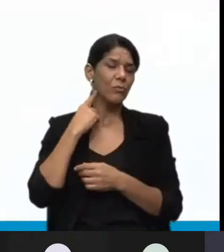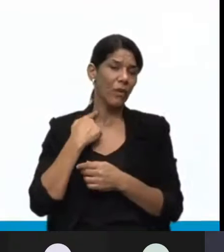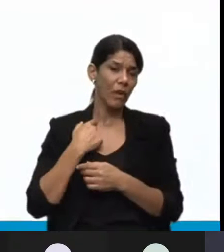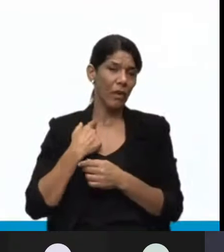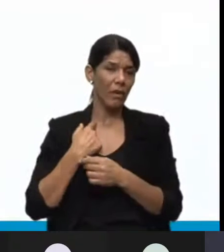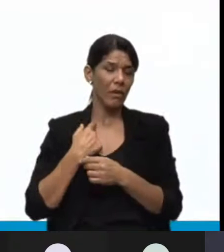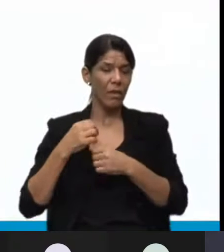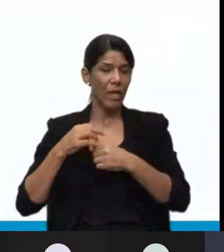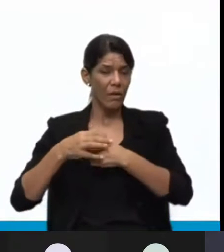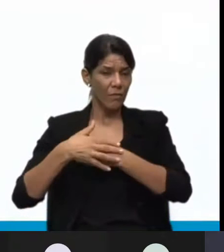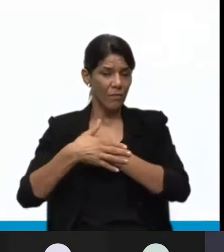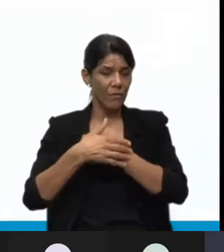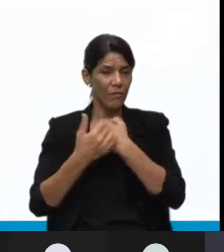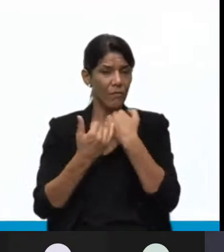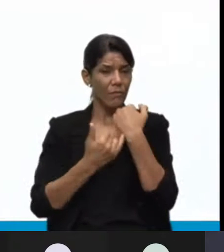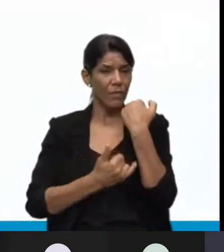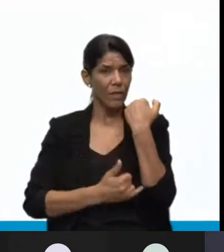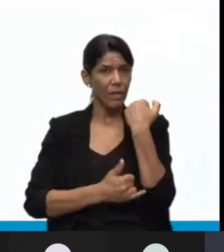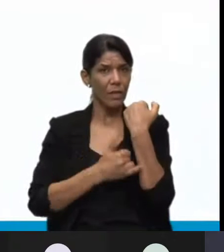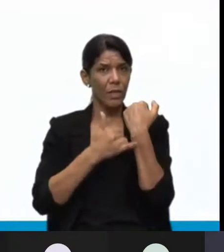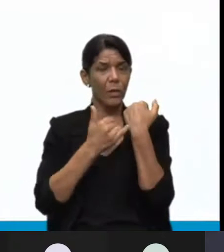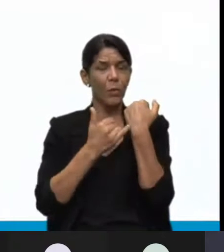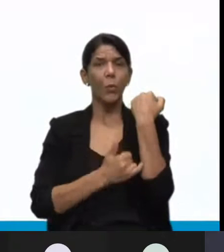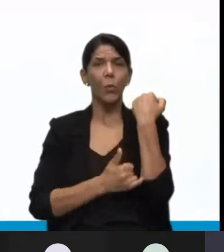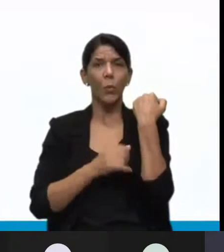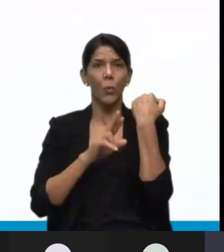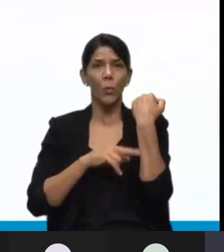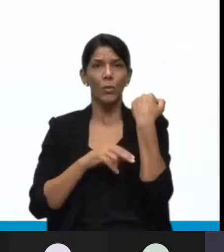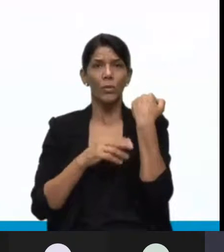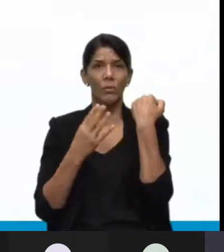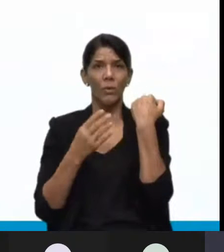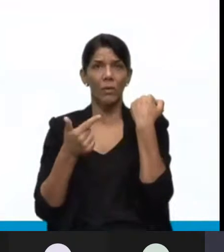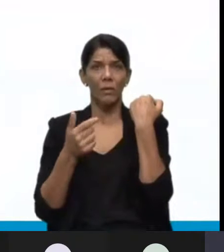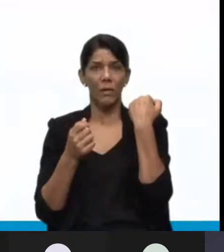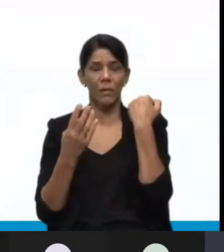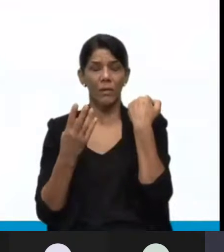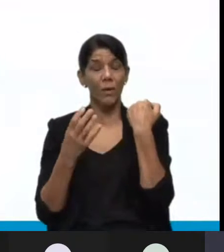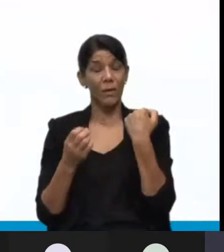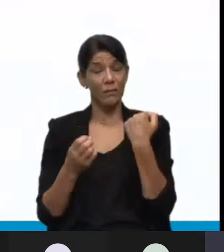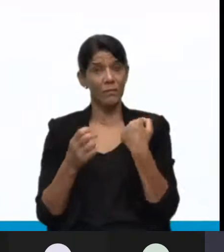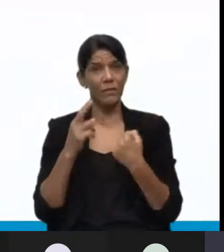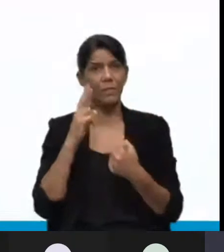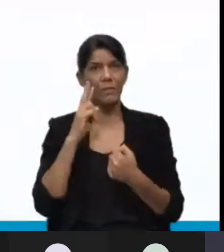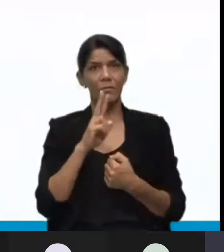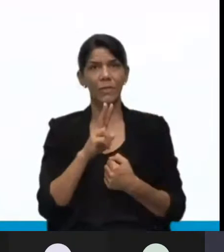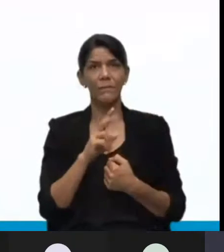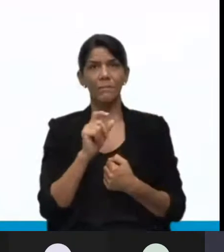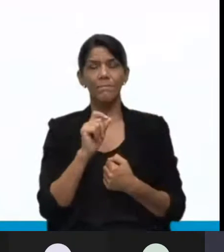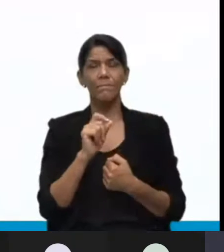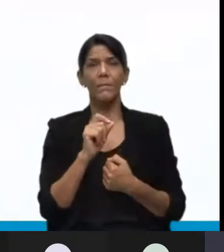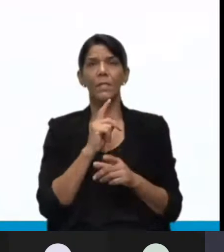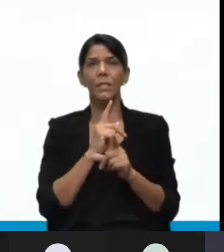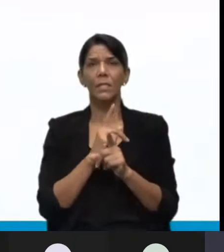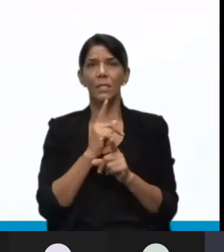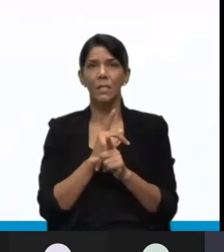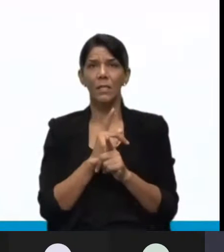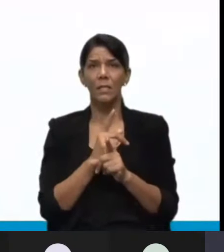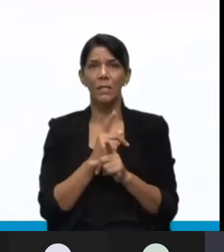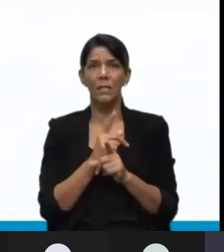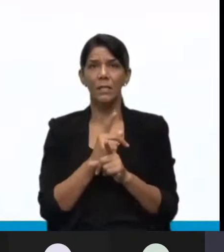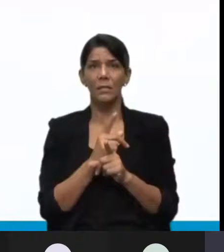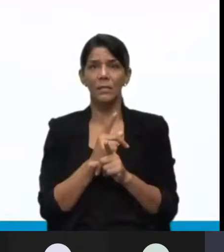vamos então observar, né, utilizando aí as objetivas de 4, 10 e 40, e nós vamos, na verdade,